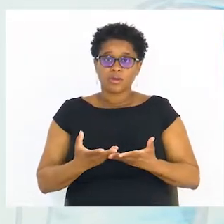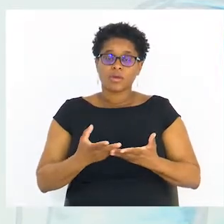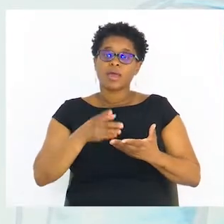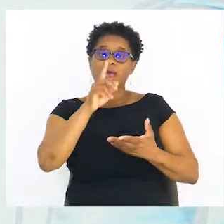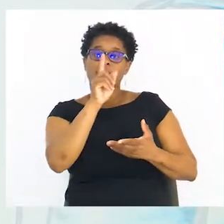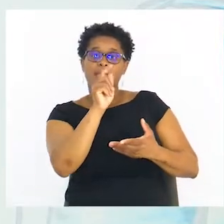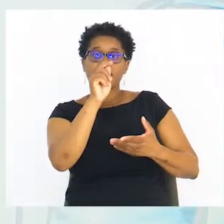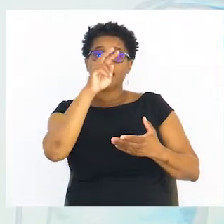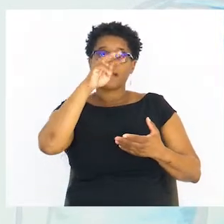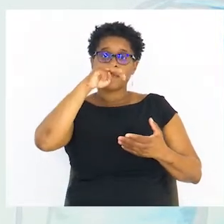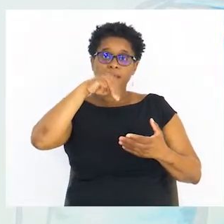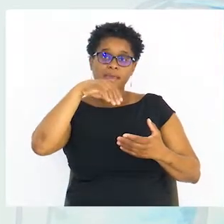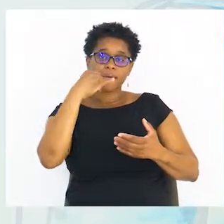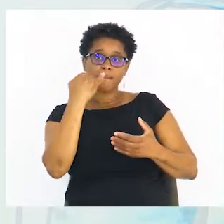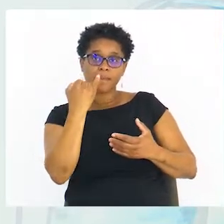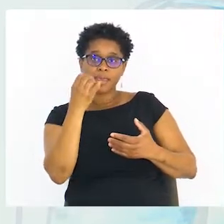a emigração.